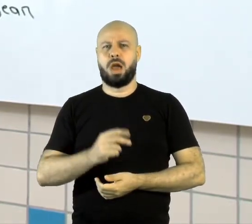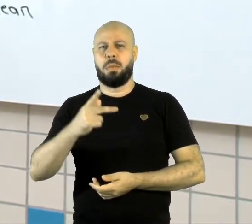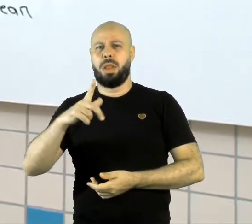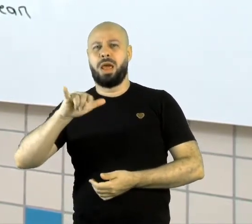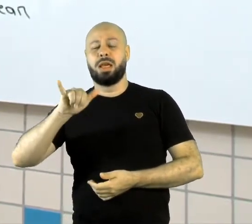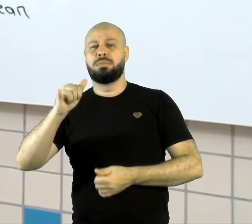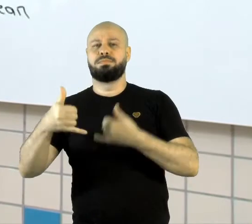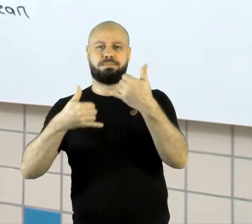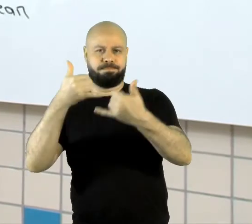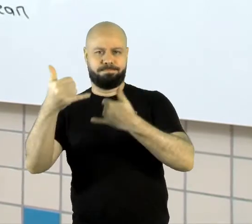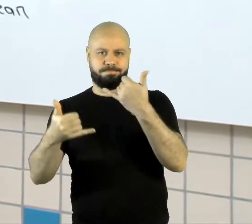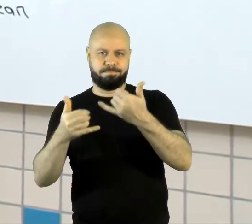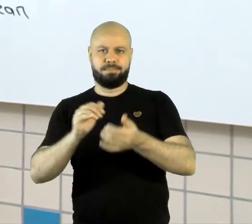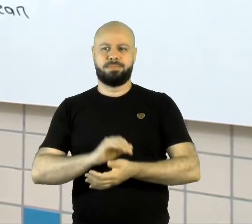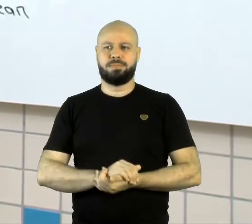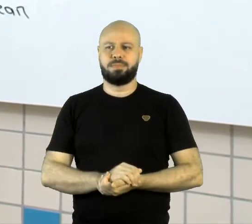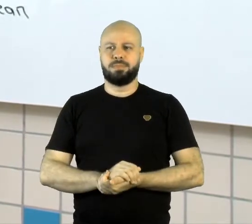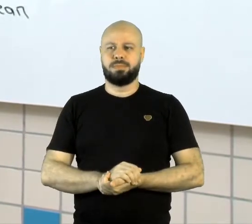play